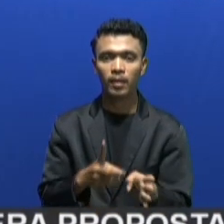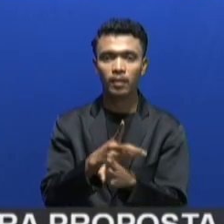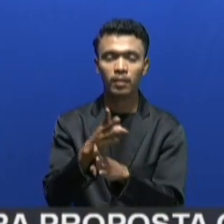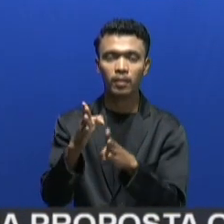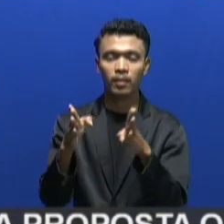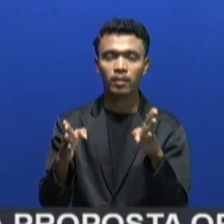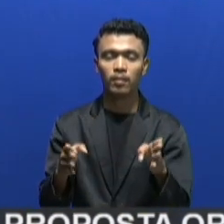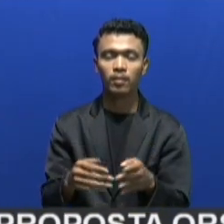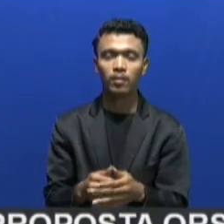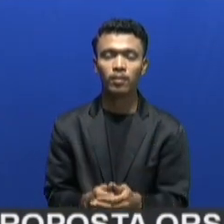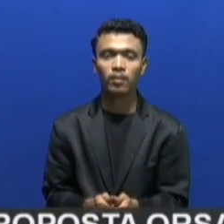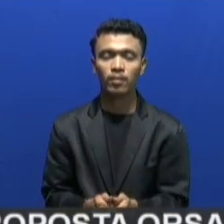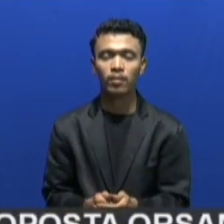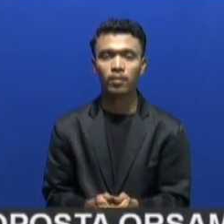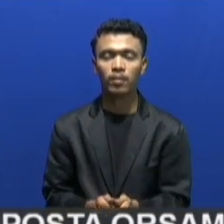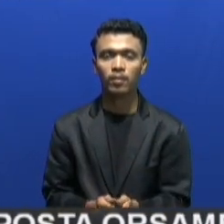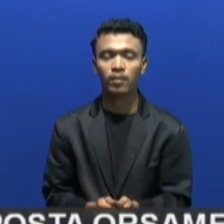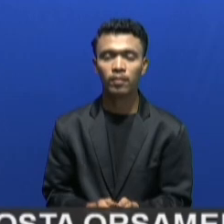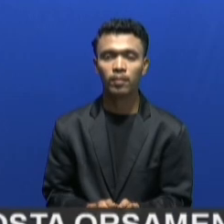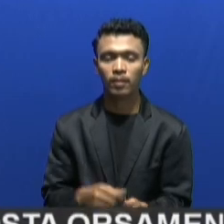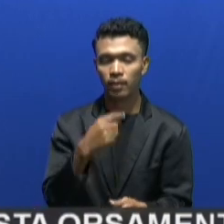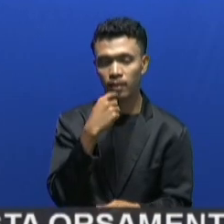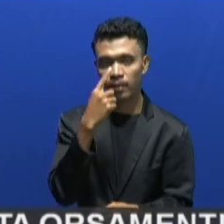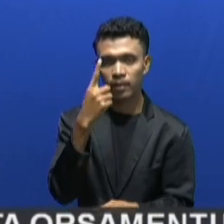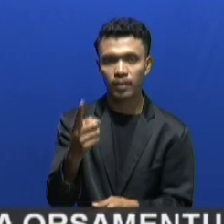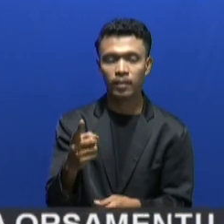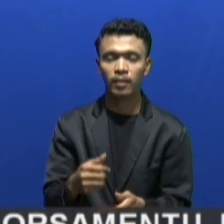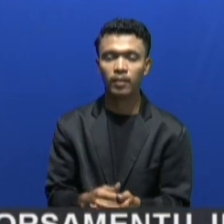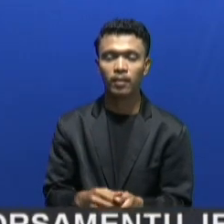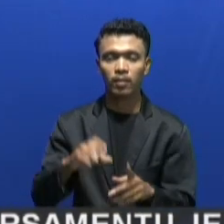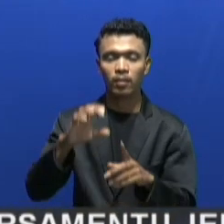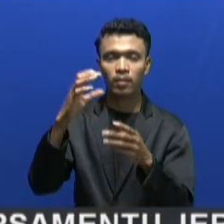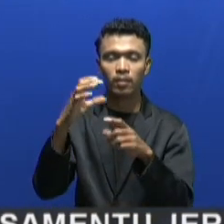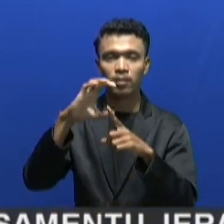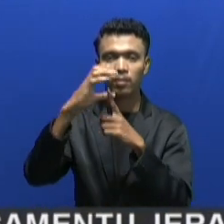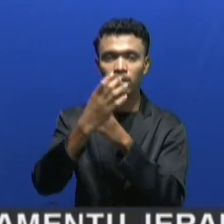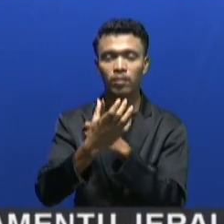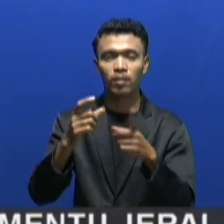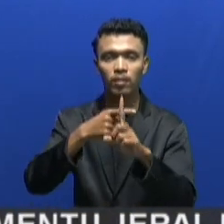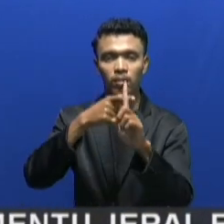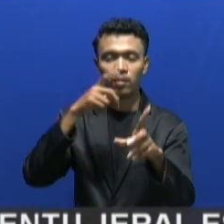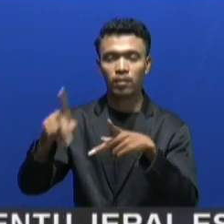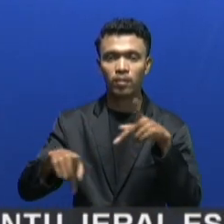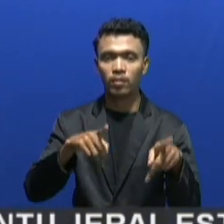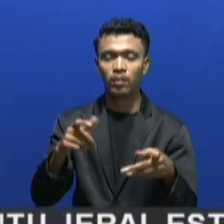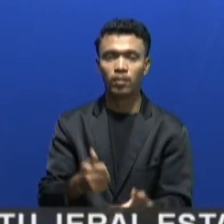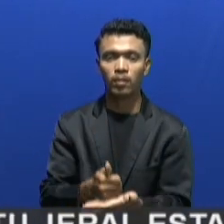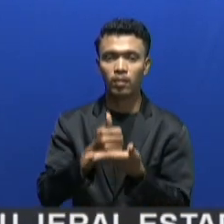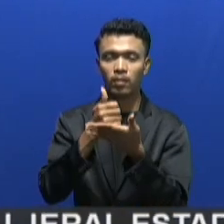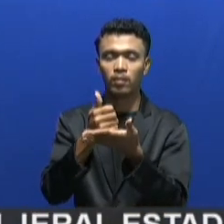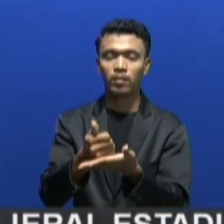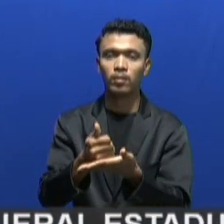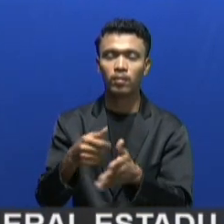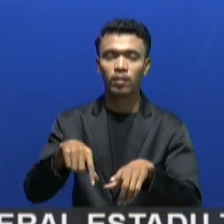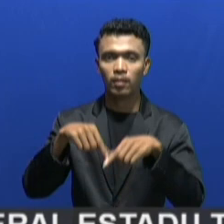Diretora Blue Venture Timor-Leste Bernadette da Fonseca hateten inisiativa Tarabando ne mai husi komunidade ho apoio Blue